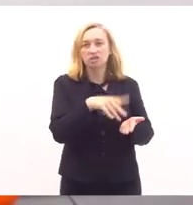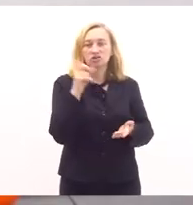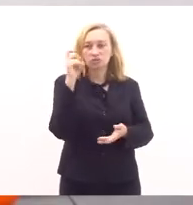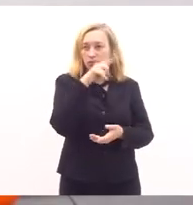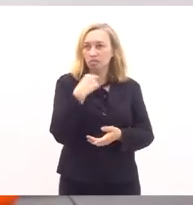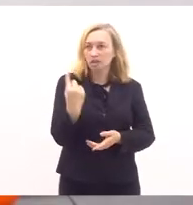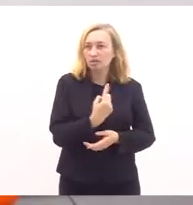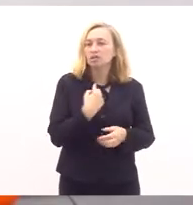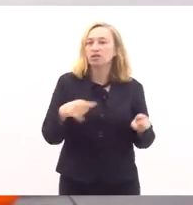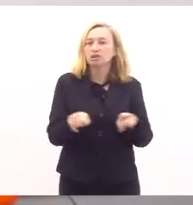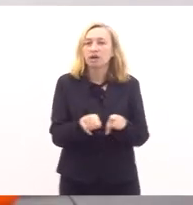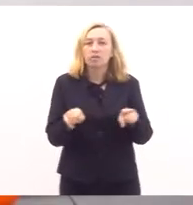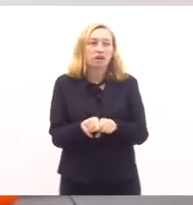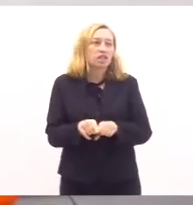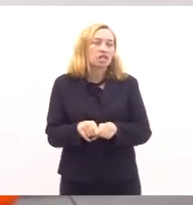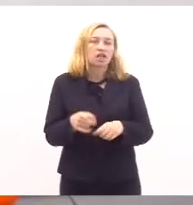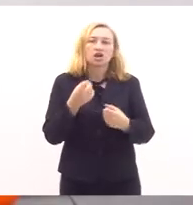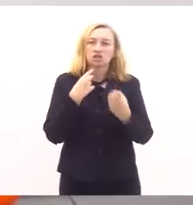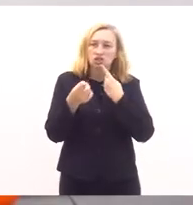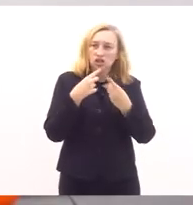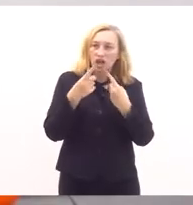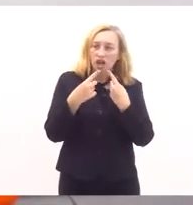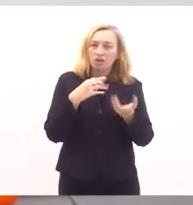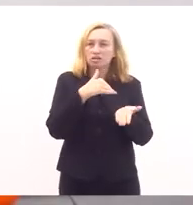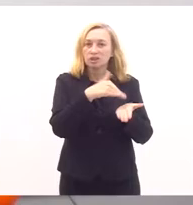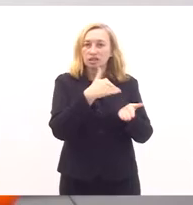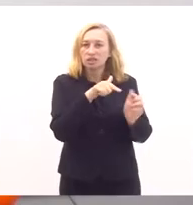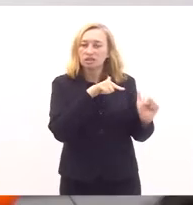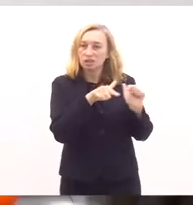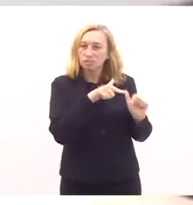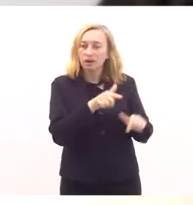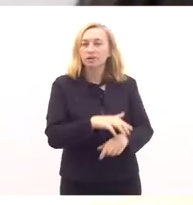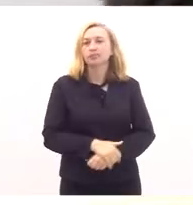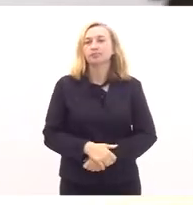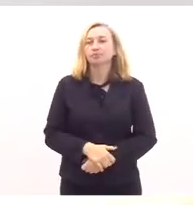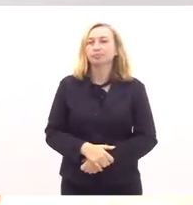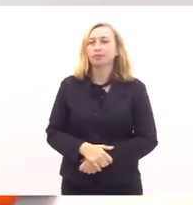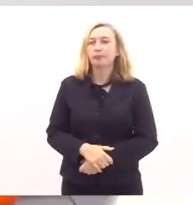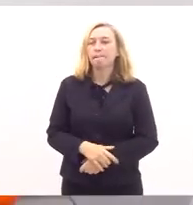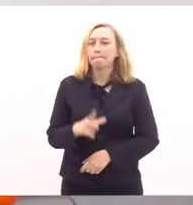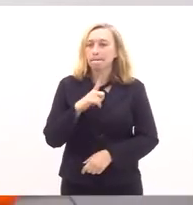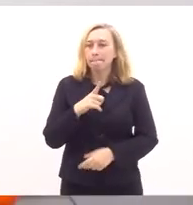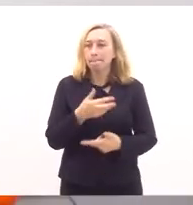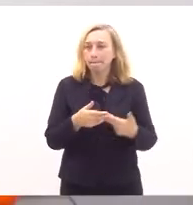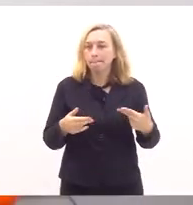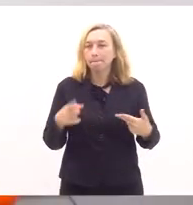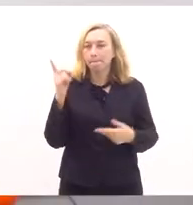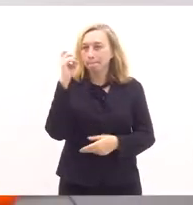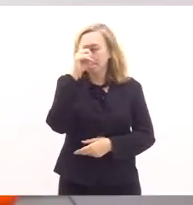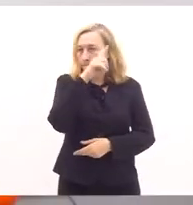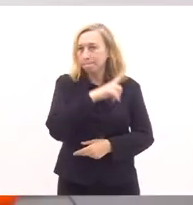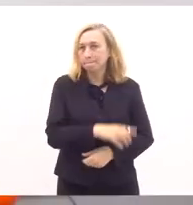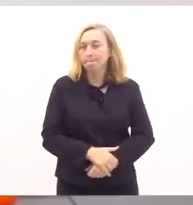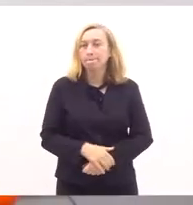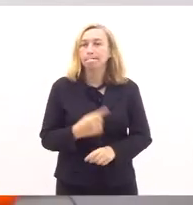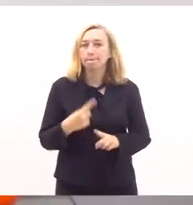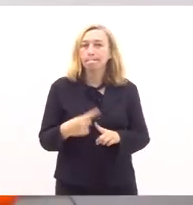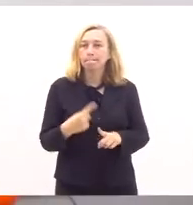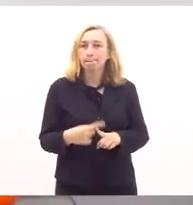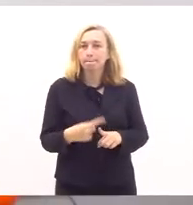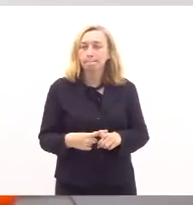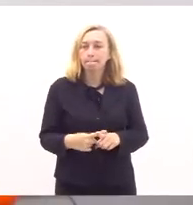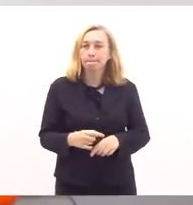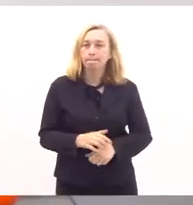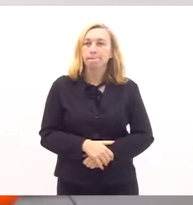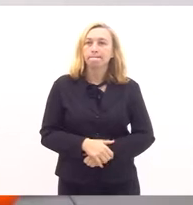aqui também muito diálogo com a Secretaria de Trabalho. A gente teve muita dificuldade, porque a